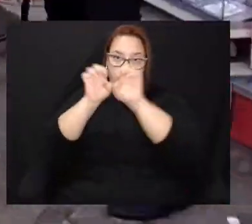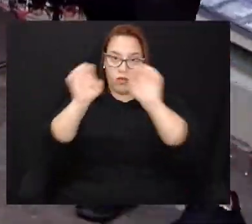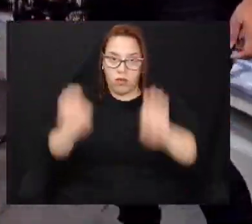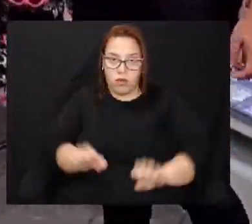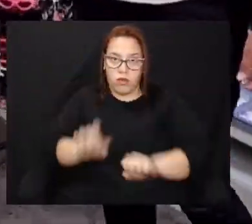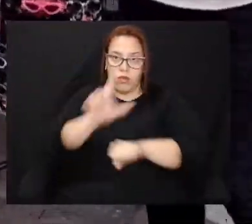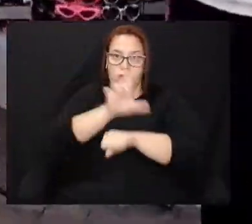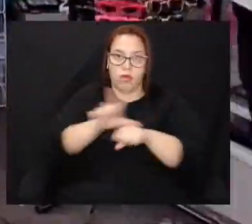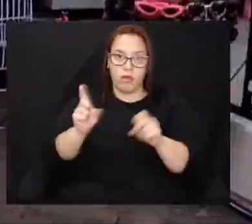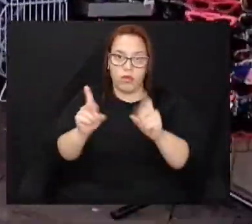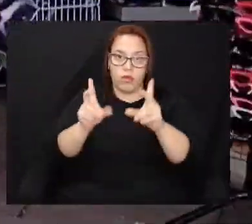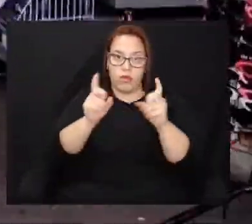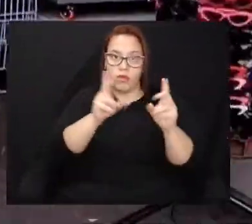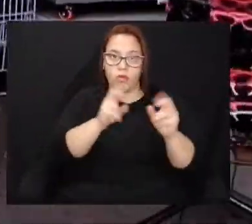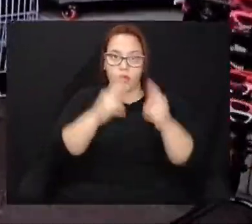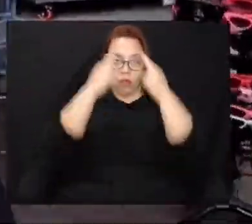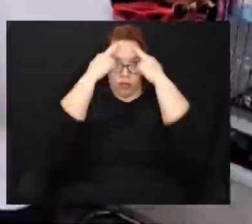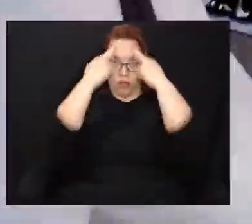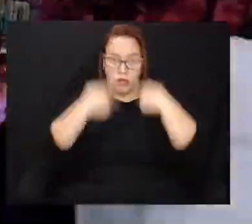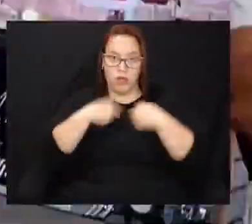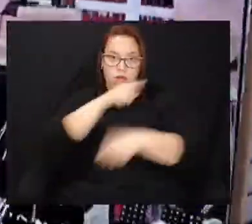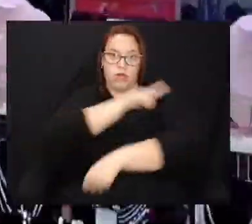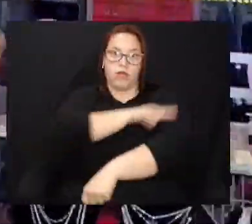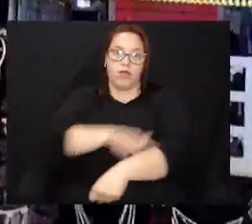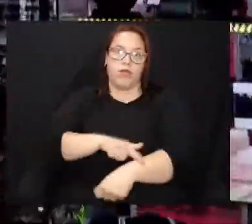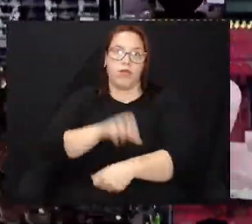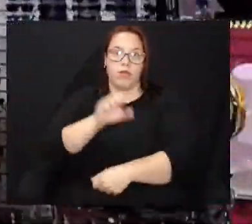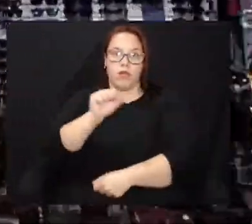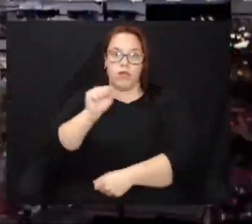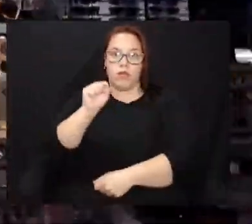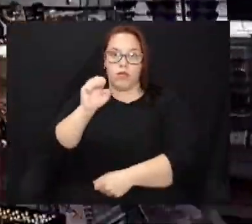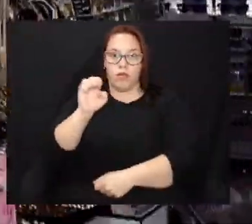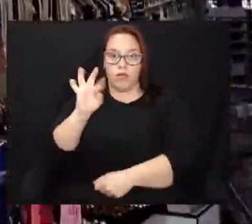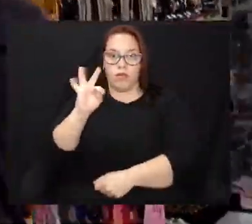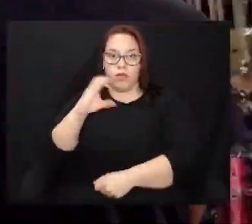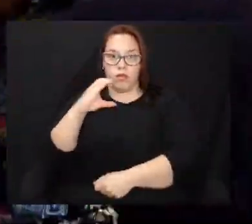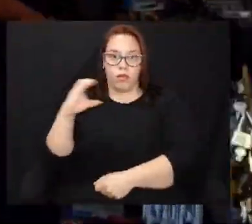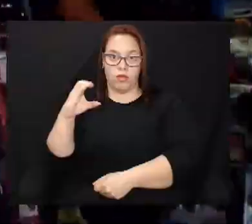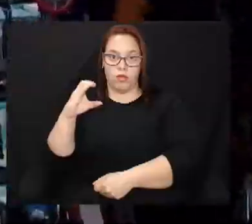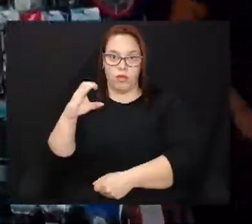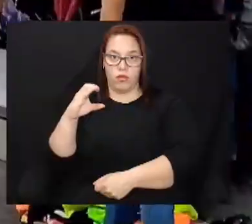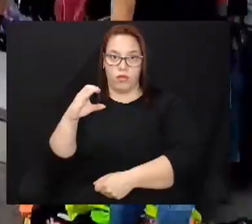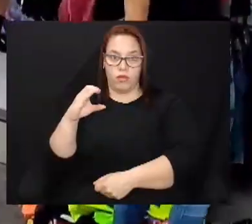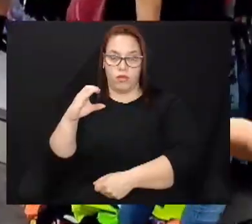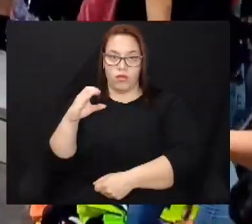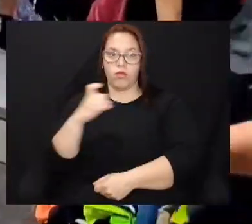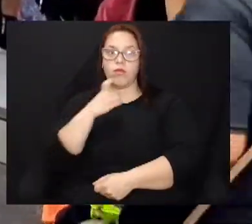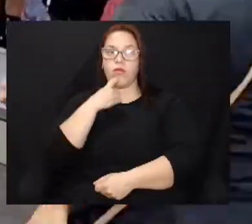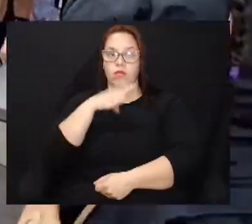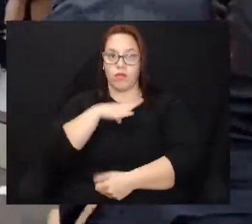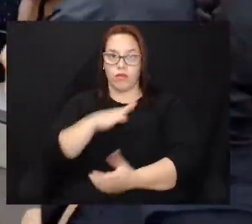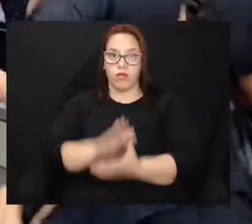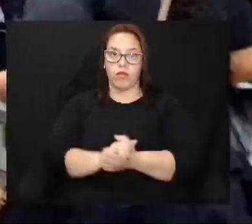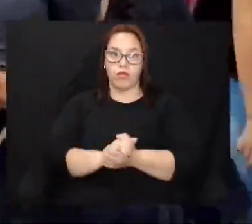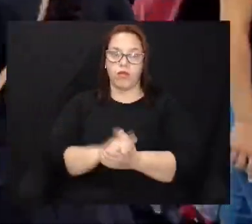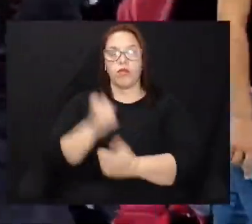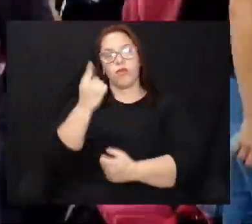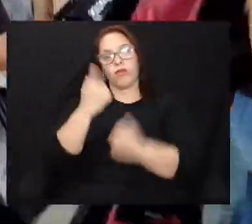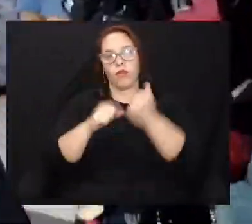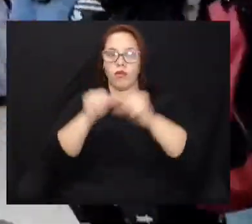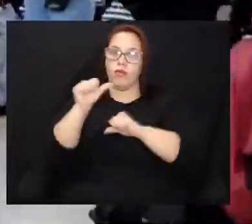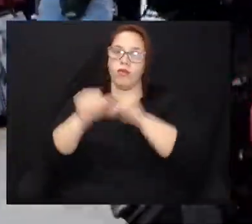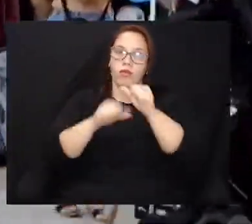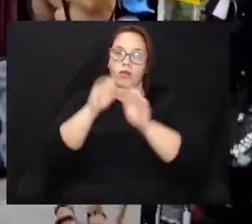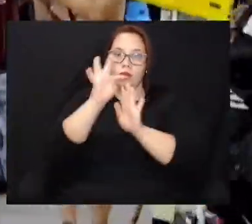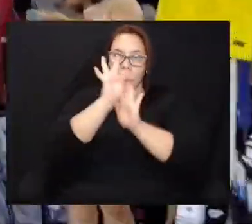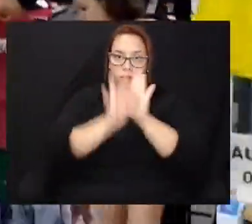comerciais sob responsabilidade da CETEC, Serviços Técnicos Gerais de Campinas. Entre as mudanças, o texto